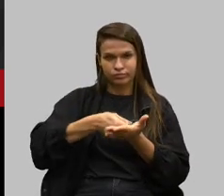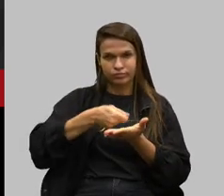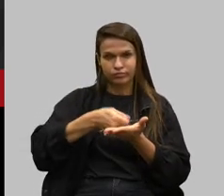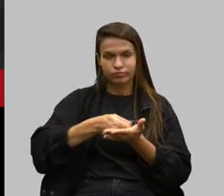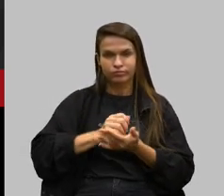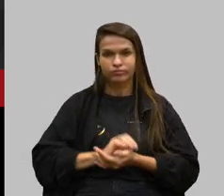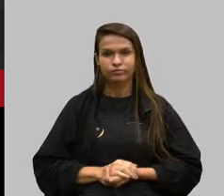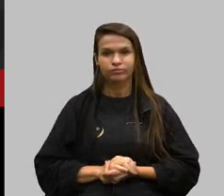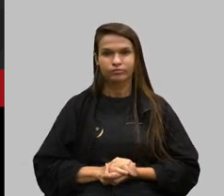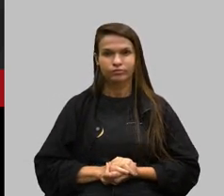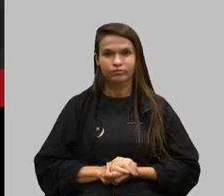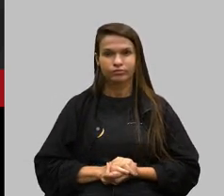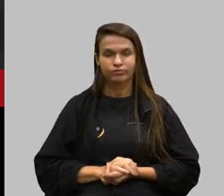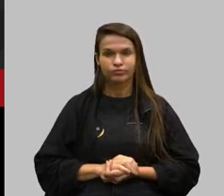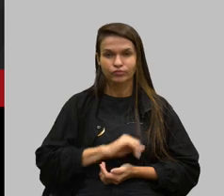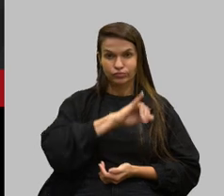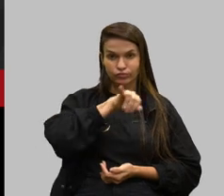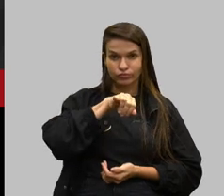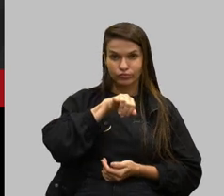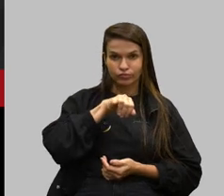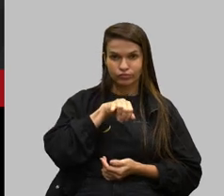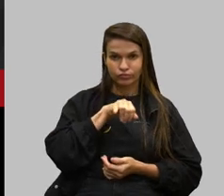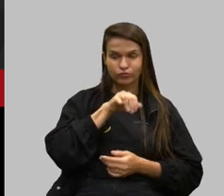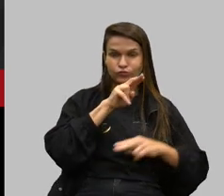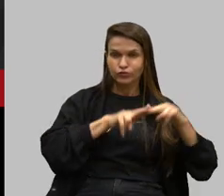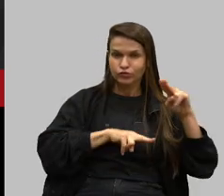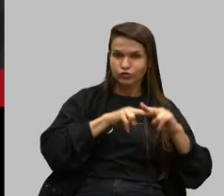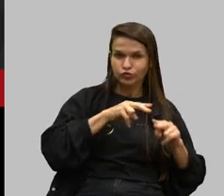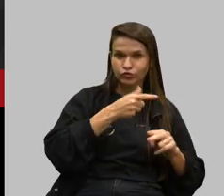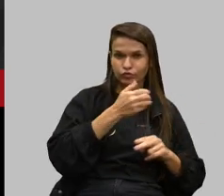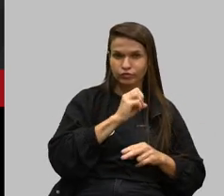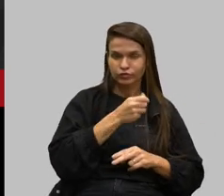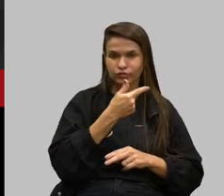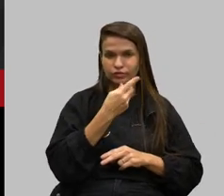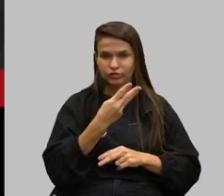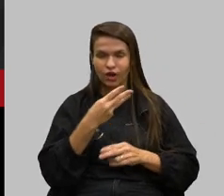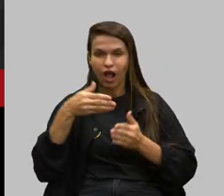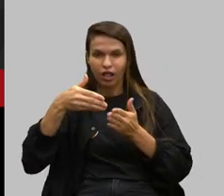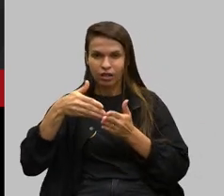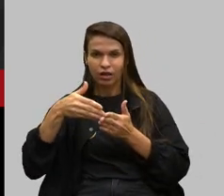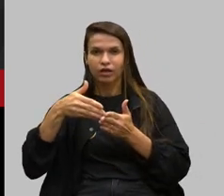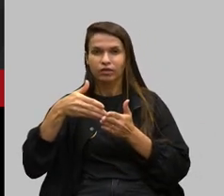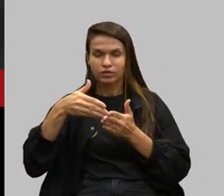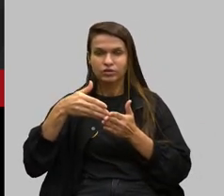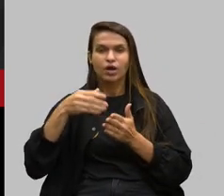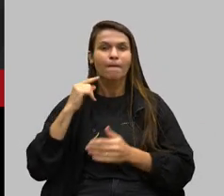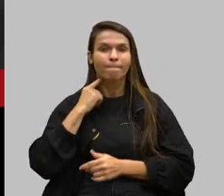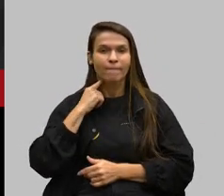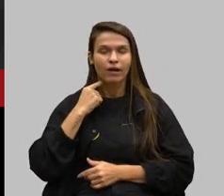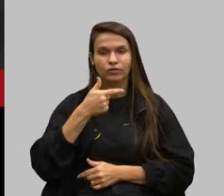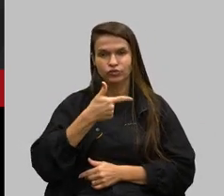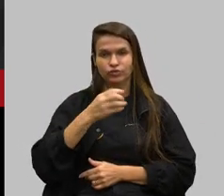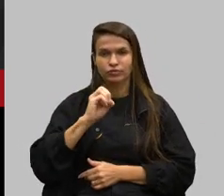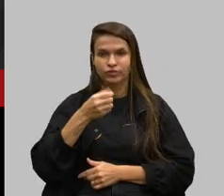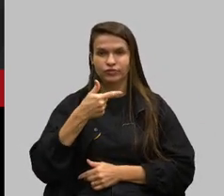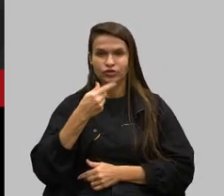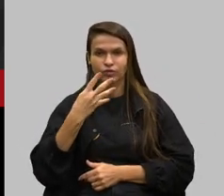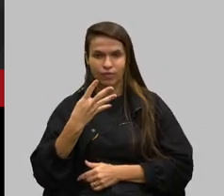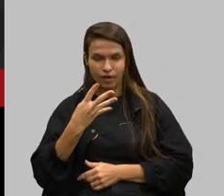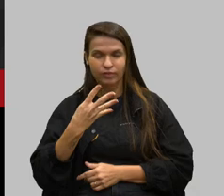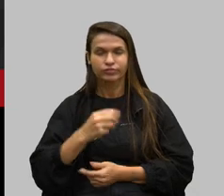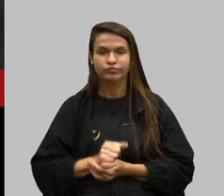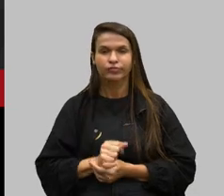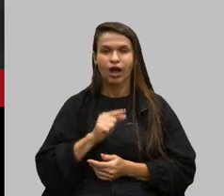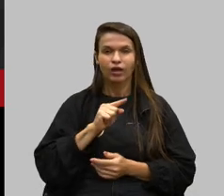impositivas junho de 23 A a 24 a maio de 24 aqui